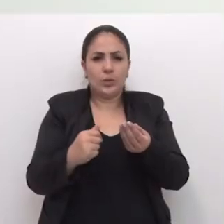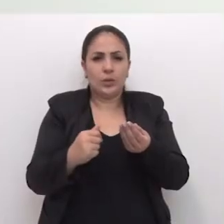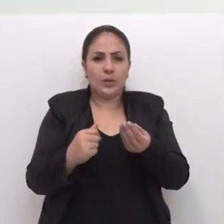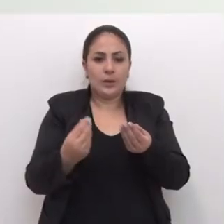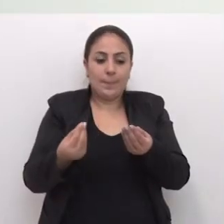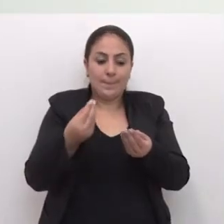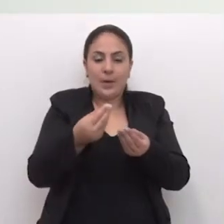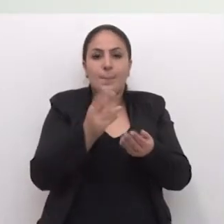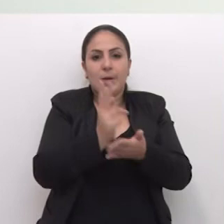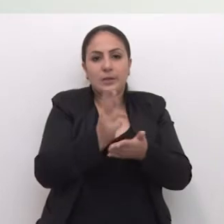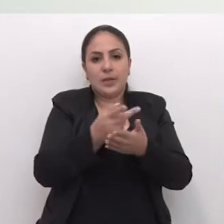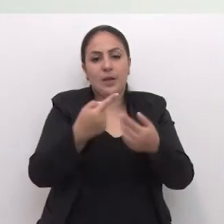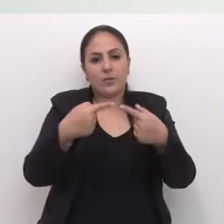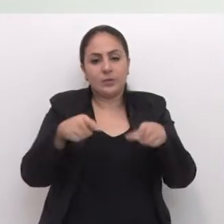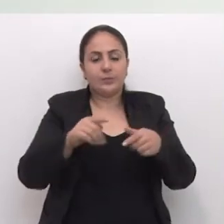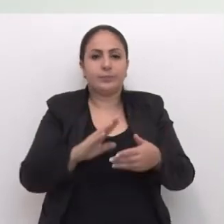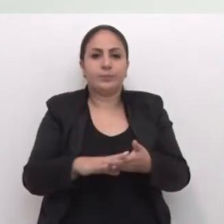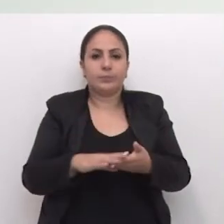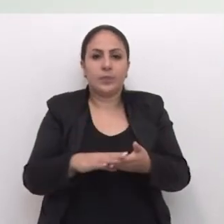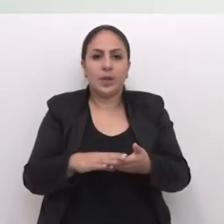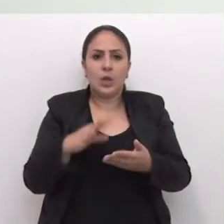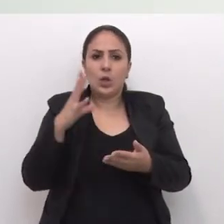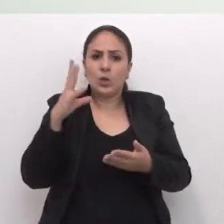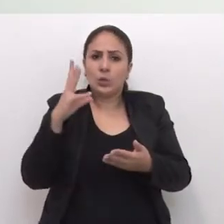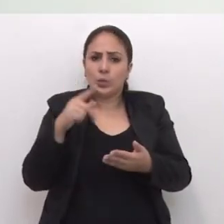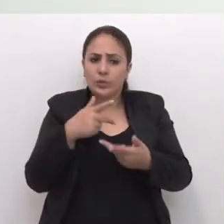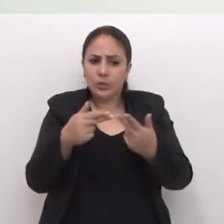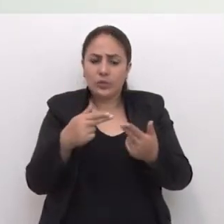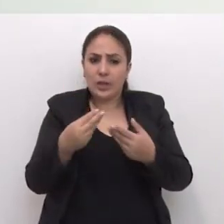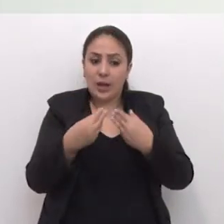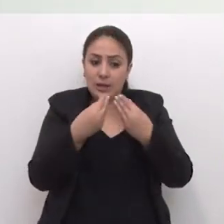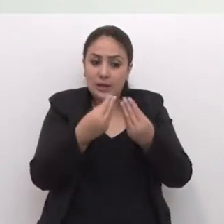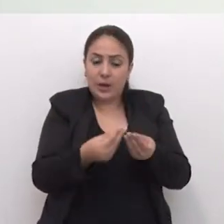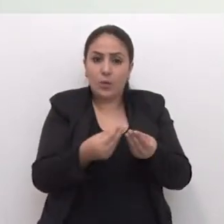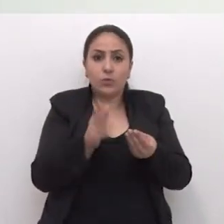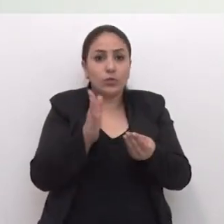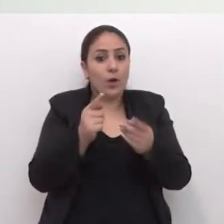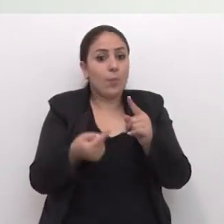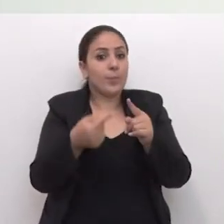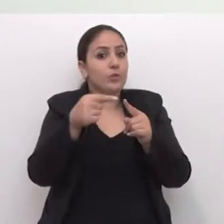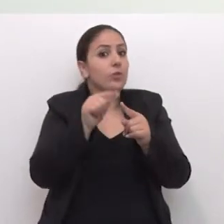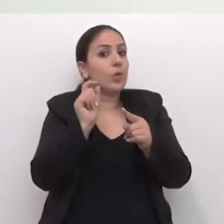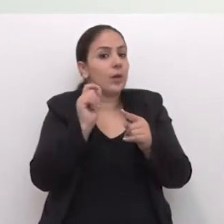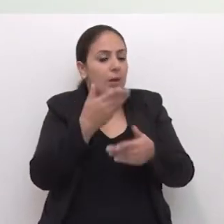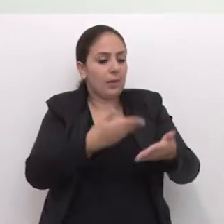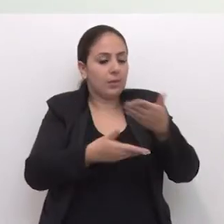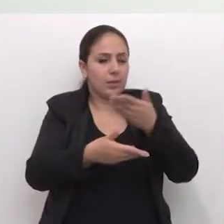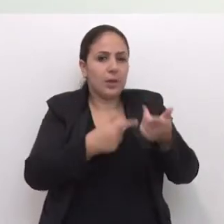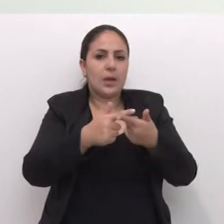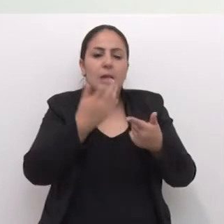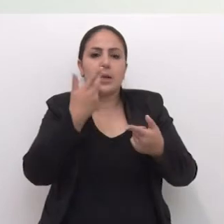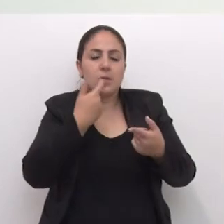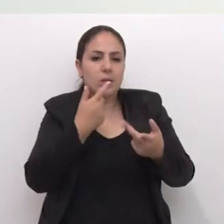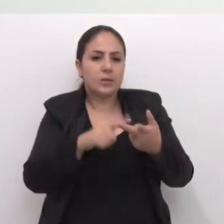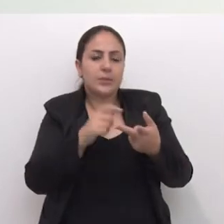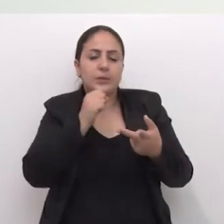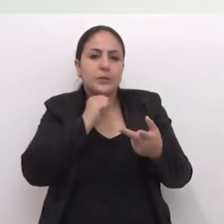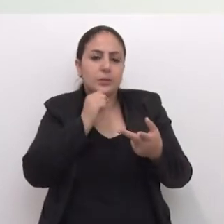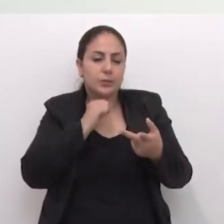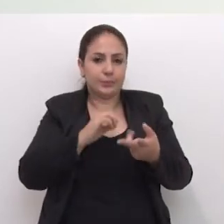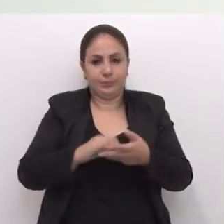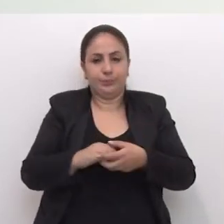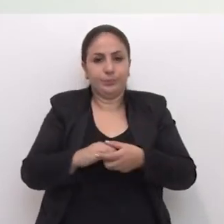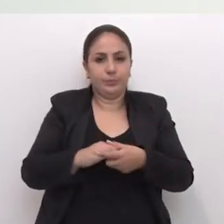o destino dos bens de Lucas Araújo, parte dos bens que ele deixou para a fundação, ele já deixou com o objetivo de atender crianças e idosos,